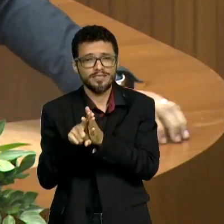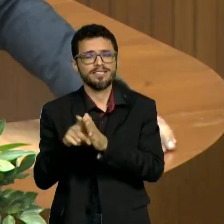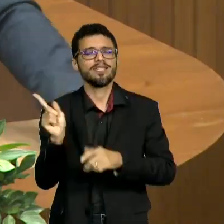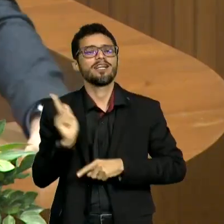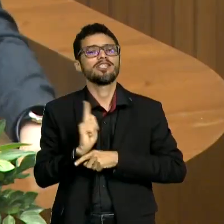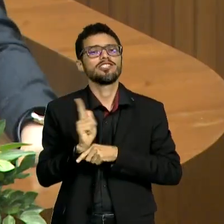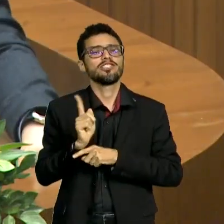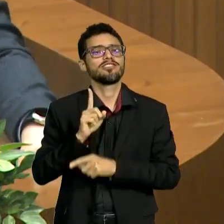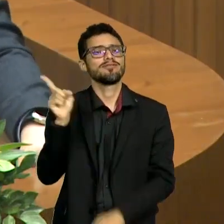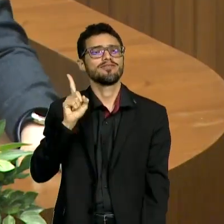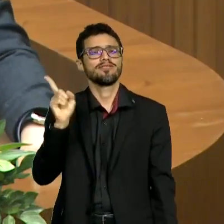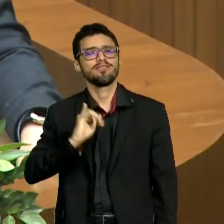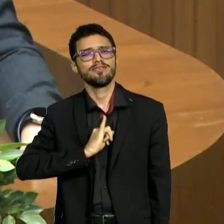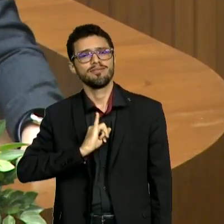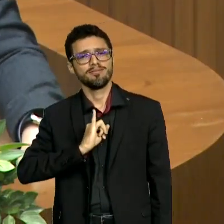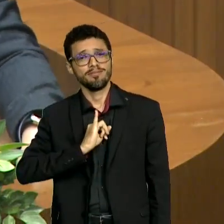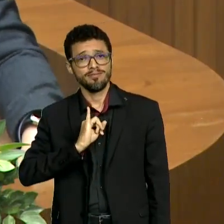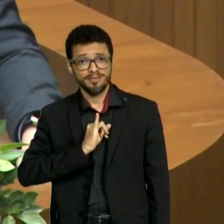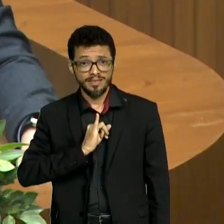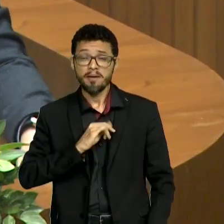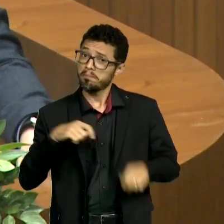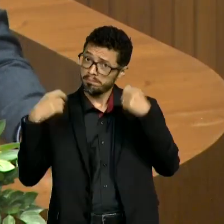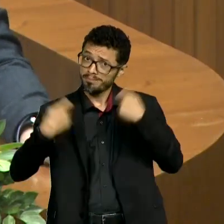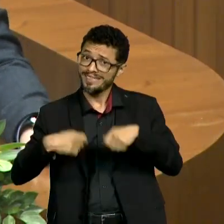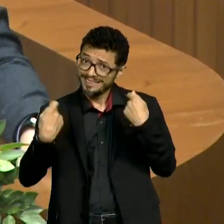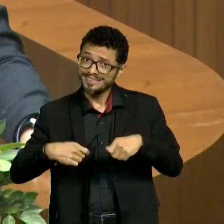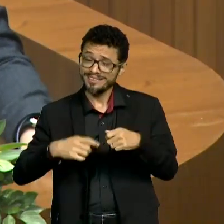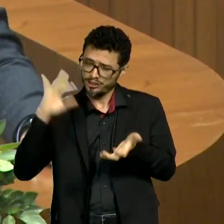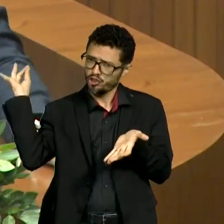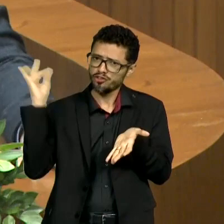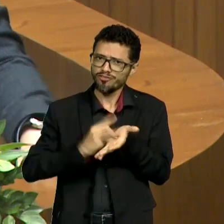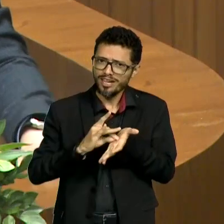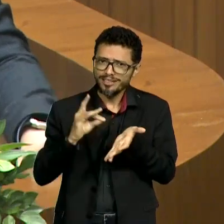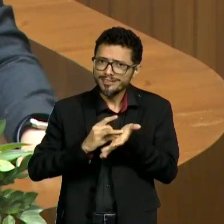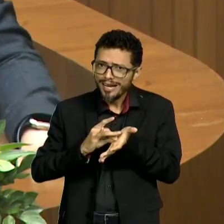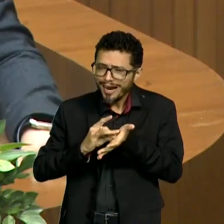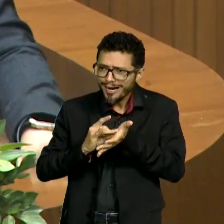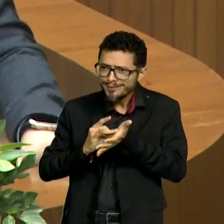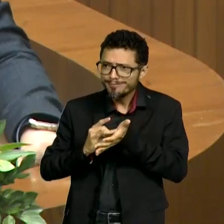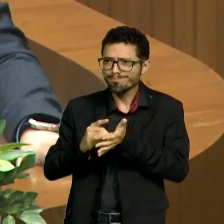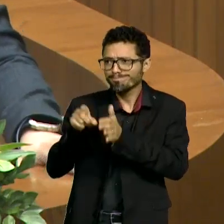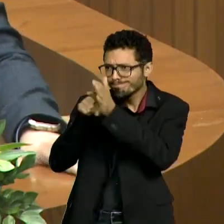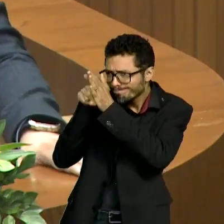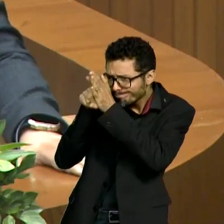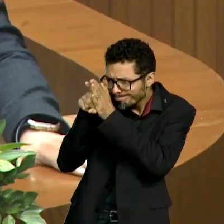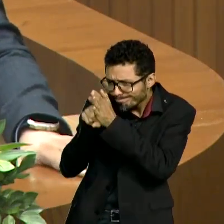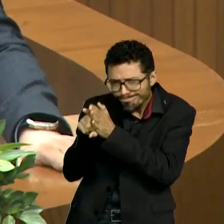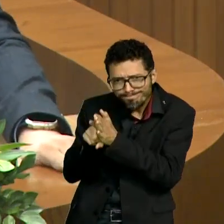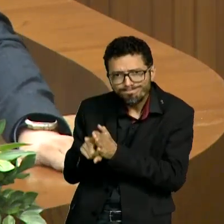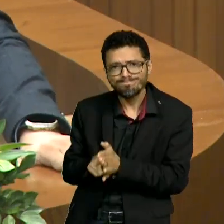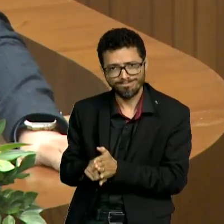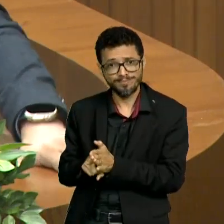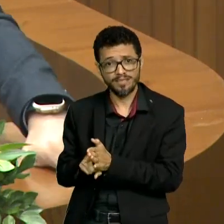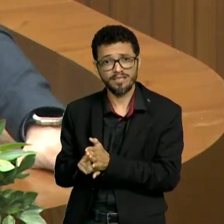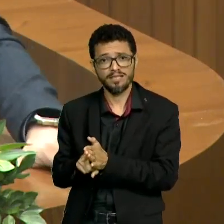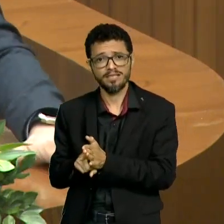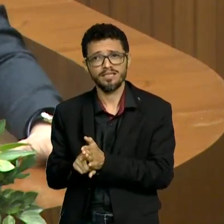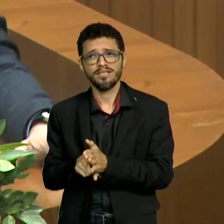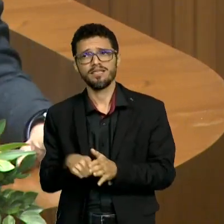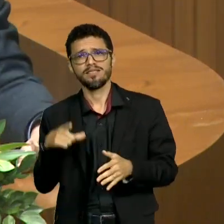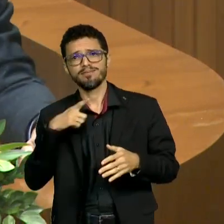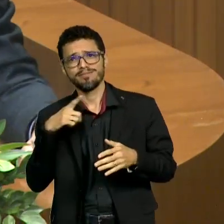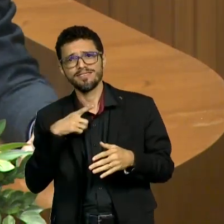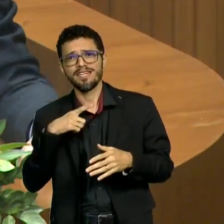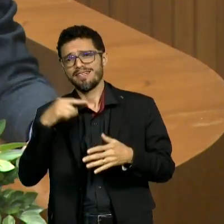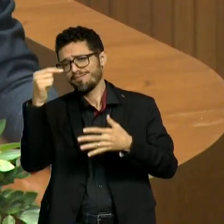na cidade de Imperatriz, que precisa ser investigada em todos esses segmentos. Na infraestrutura que